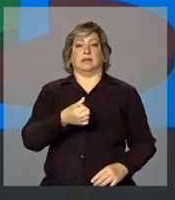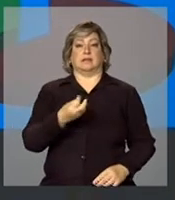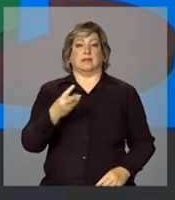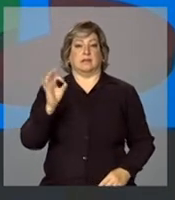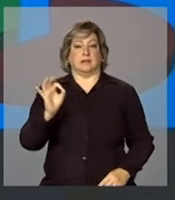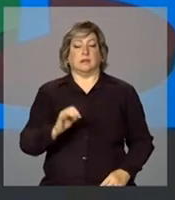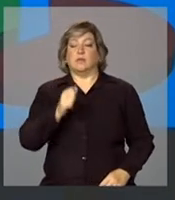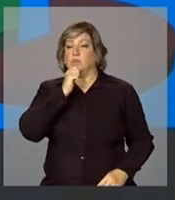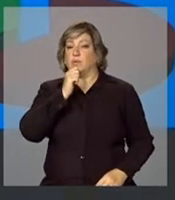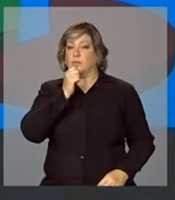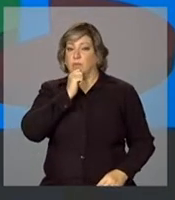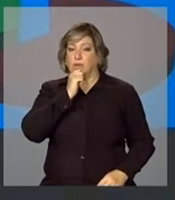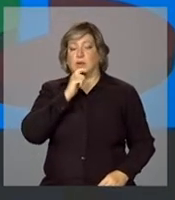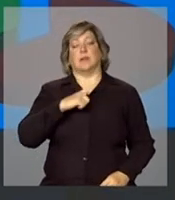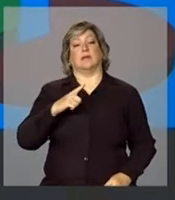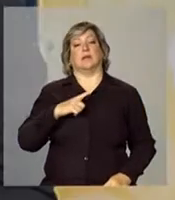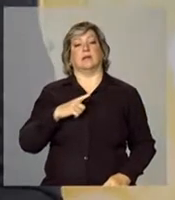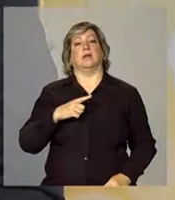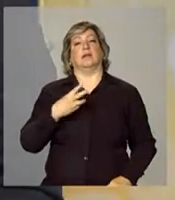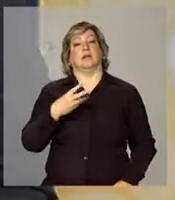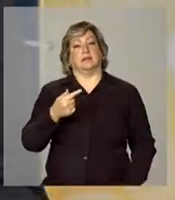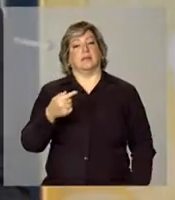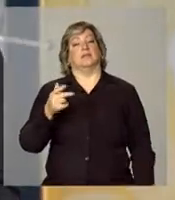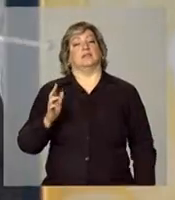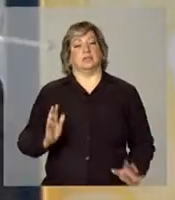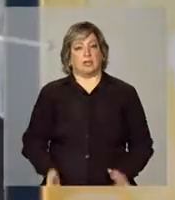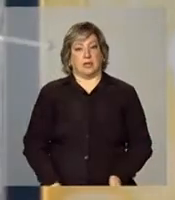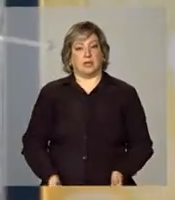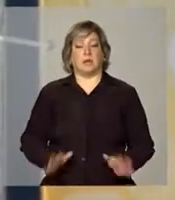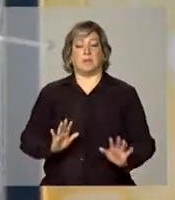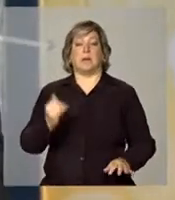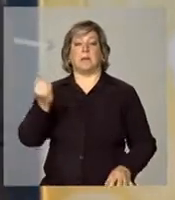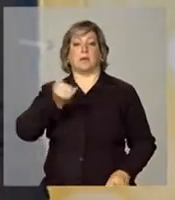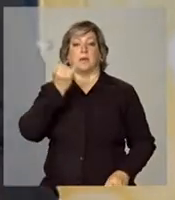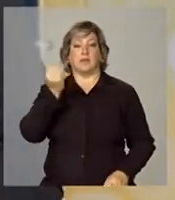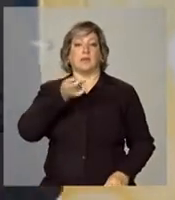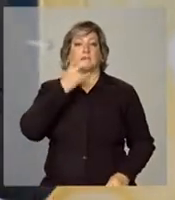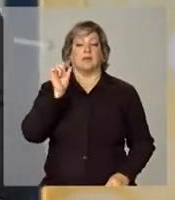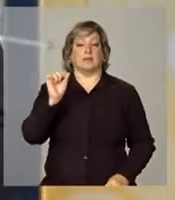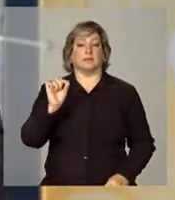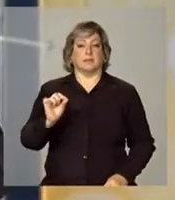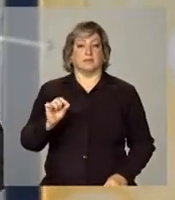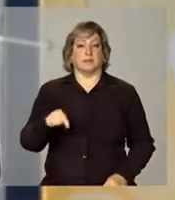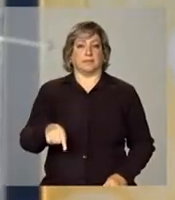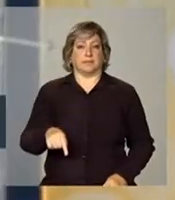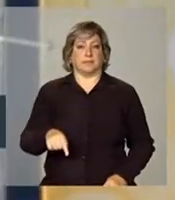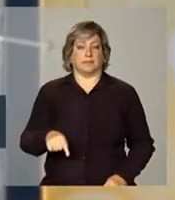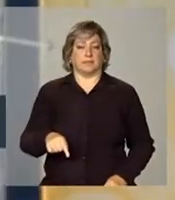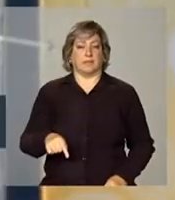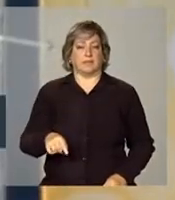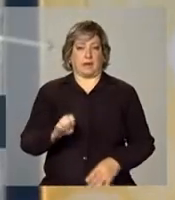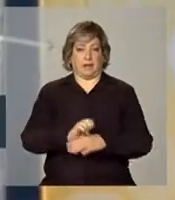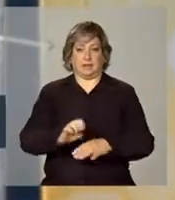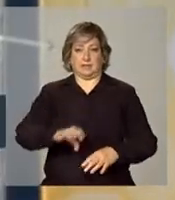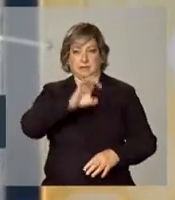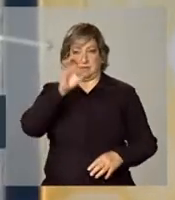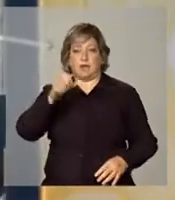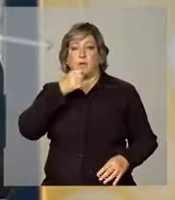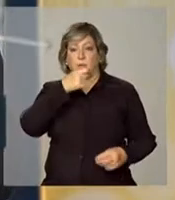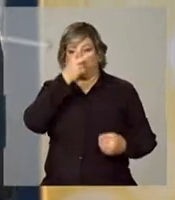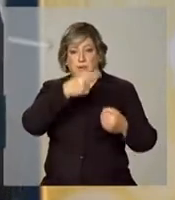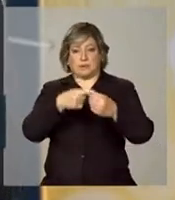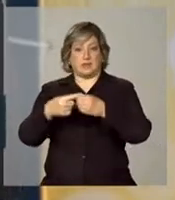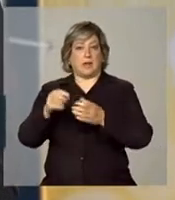e 37% já regulamentaram. Agora, é importante ressaltar que o fato de um estado ou de um município ainda não